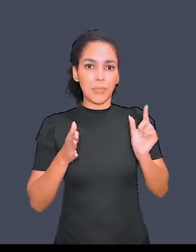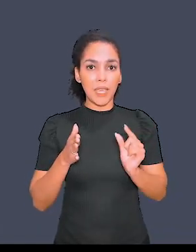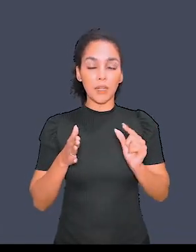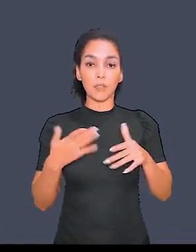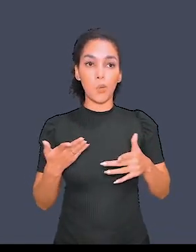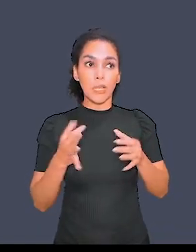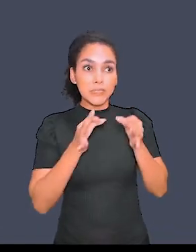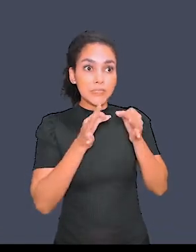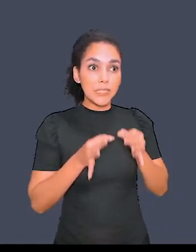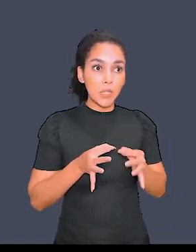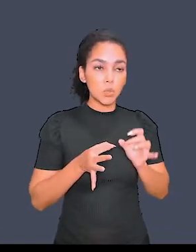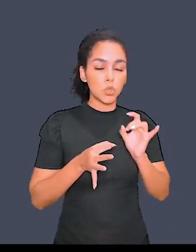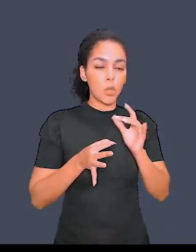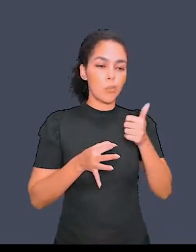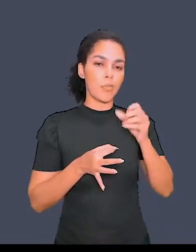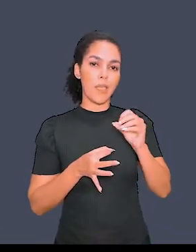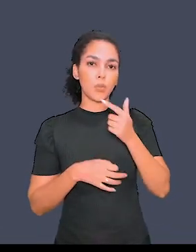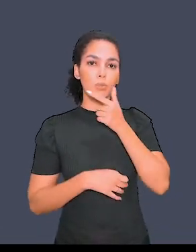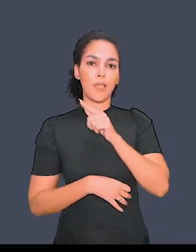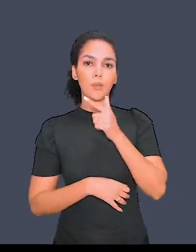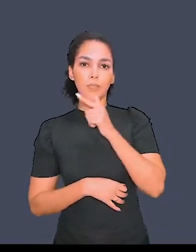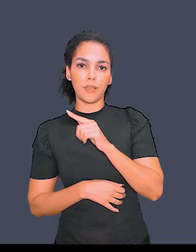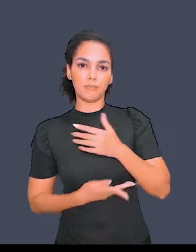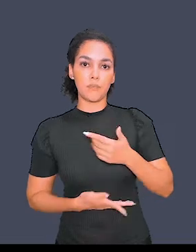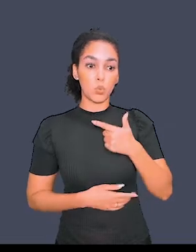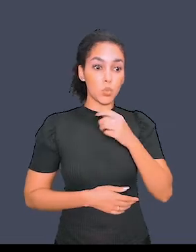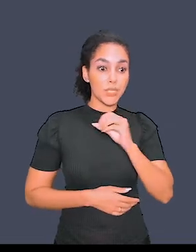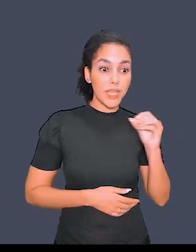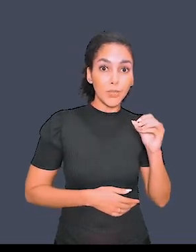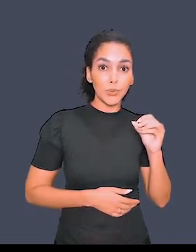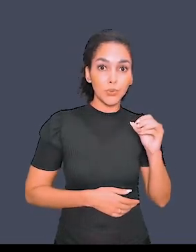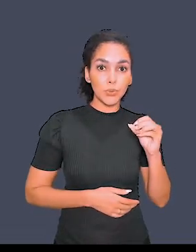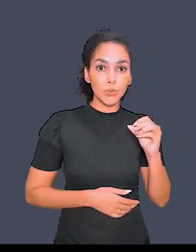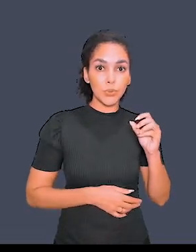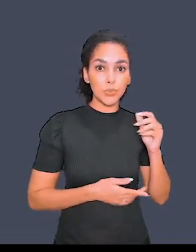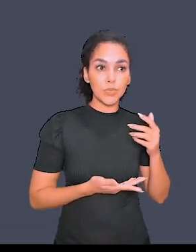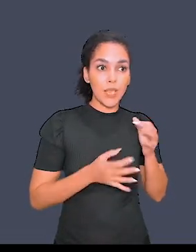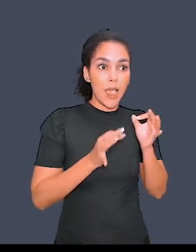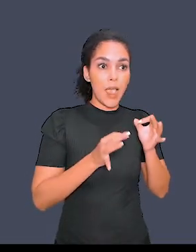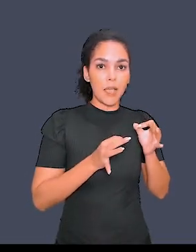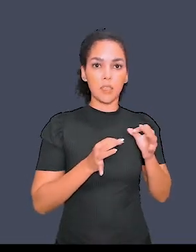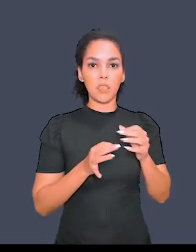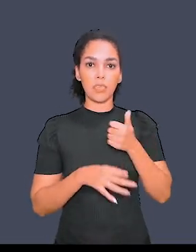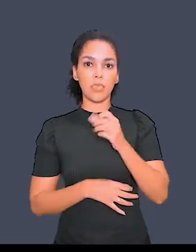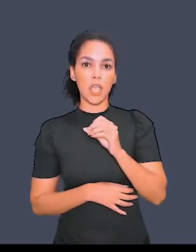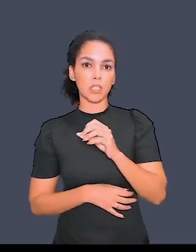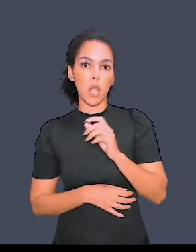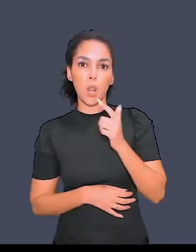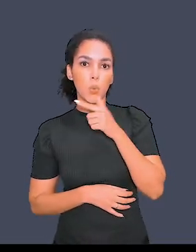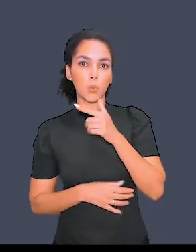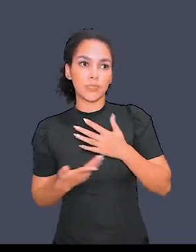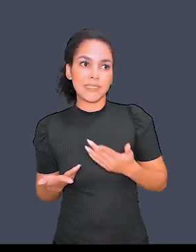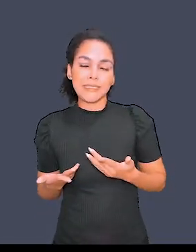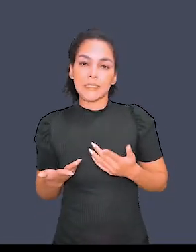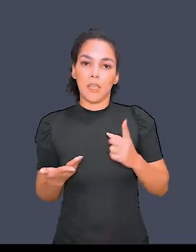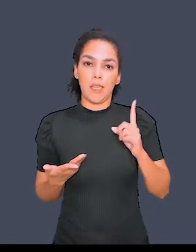que tem ali, somente 10, por exemplo, vão dar lucro. É um negócio absurdo. A cada 200 assentos, só 10 dão lucro. É óbvio que aqui eu carteei uma quantidade, pessoal,